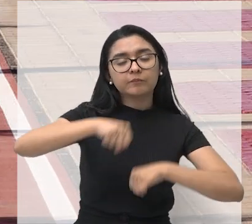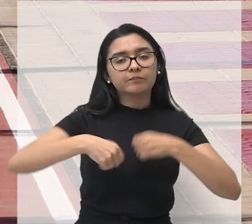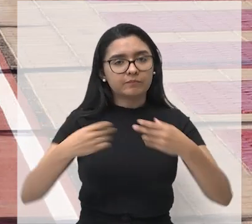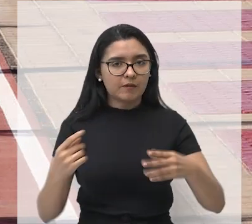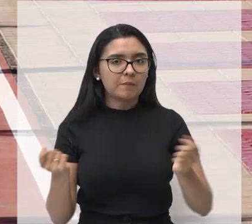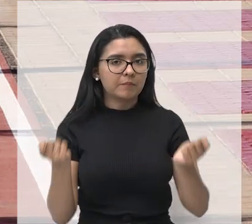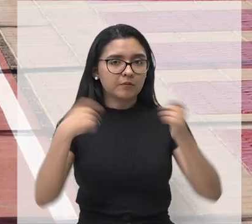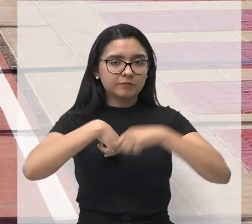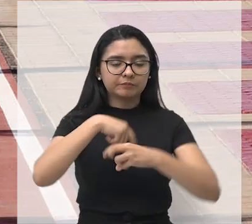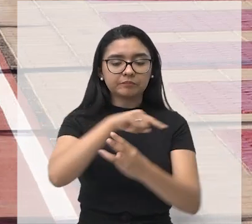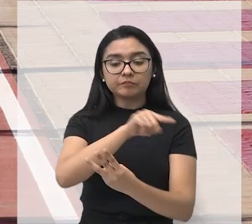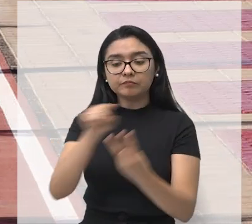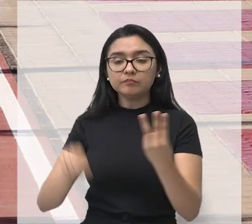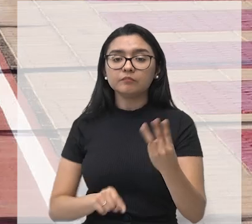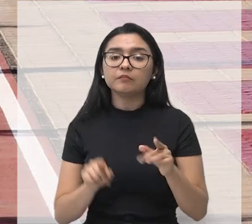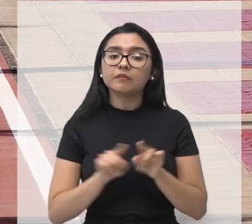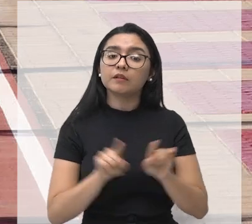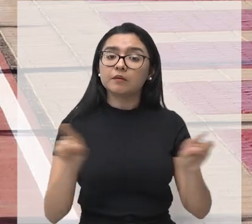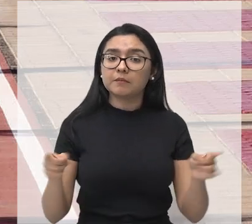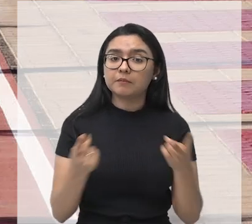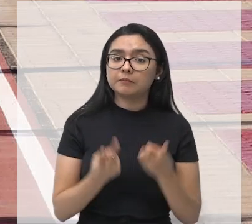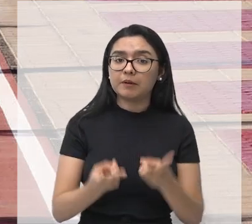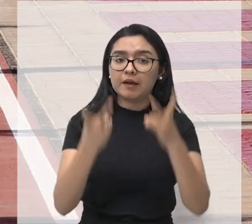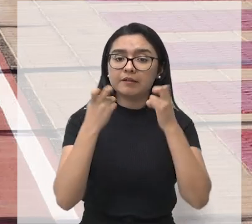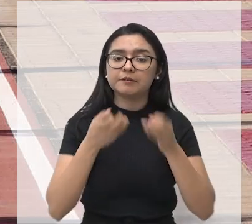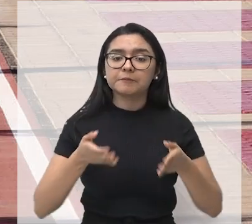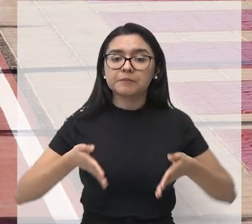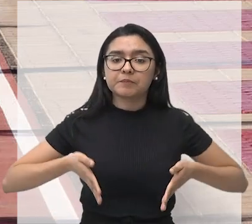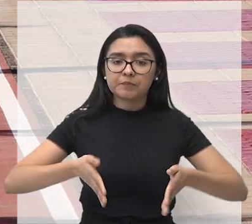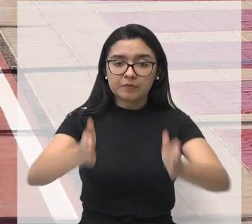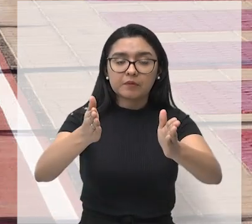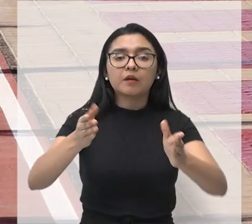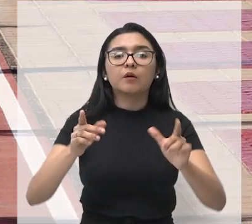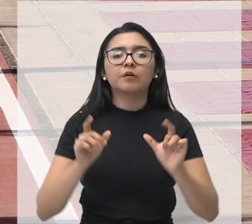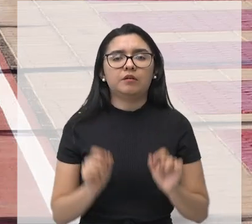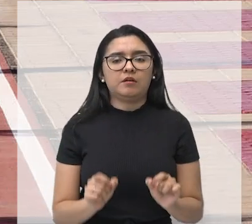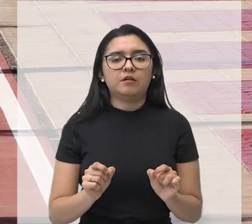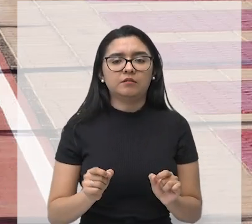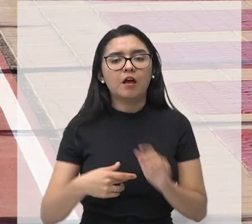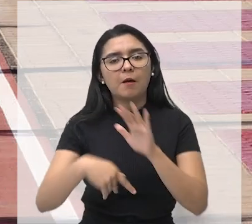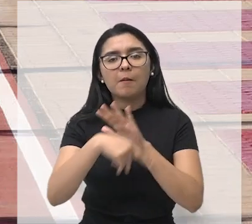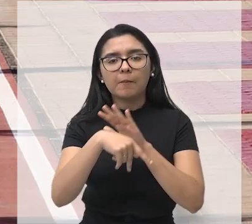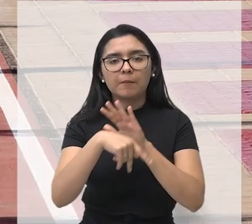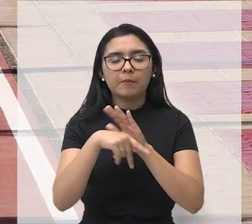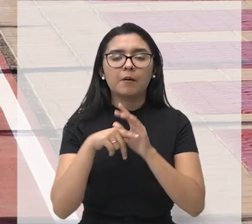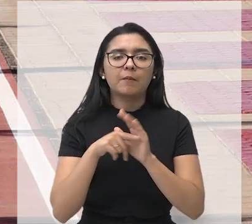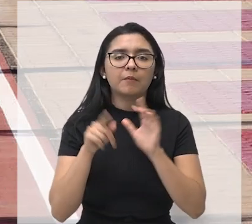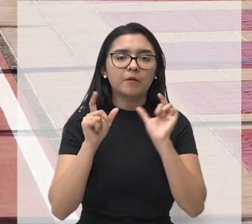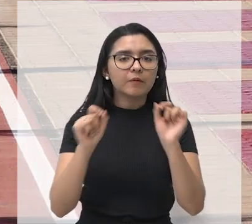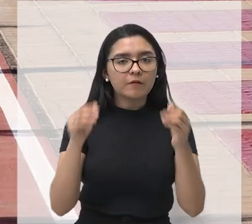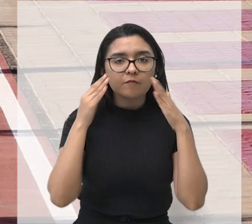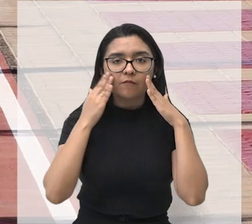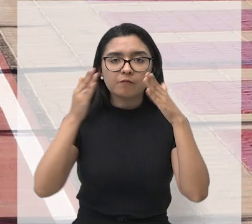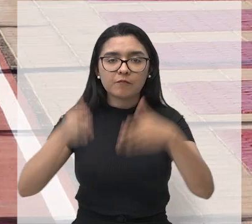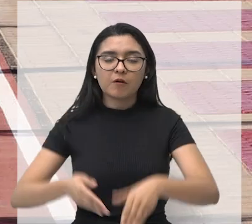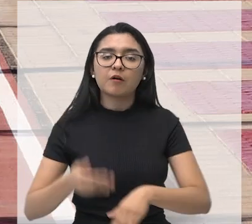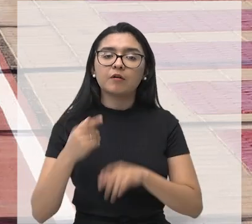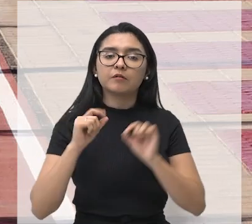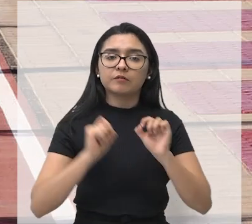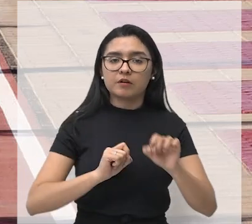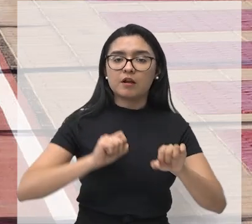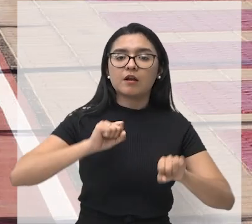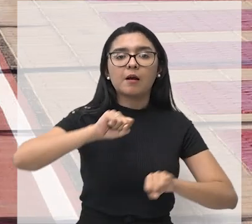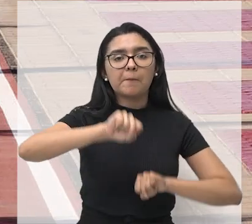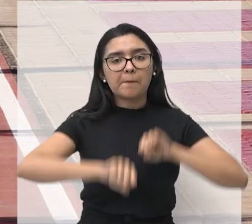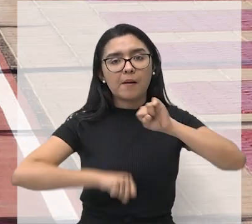não dá? Mas aqui, ó, o que vocês estão vendo é um espaço, né, dedicado aí para a prática